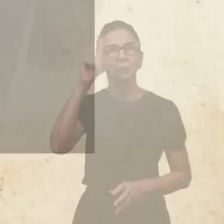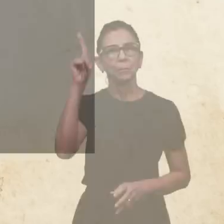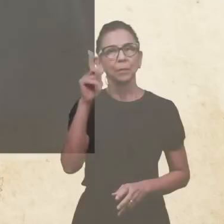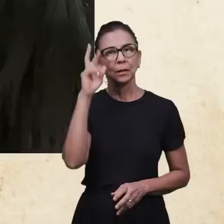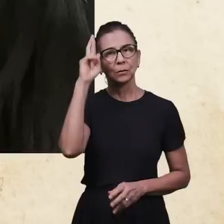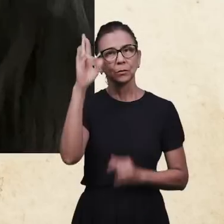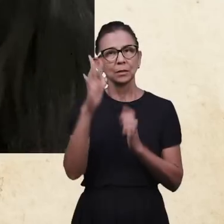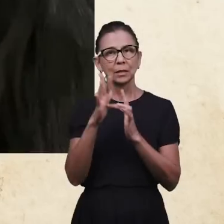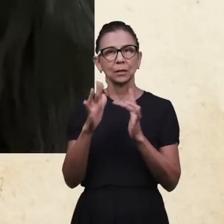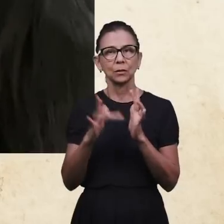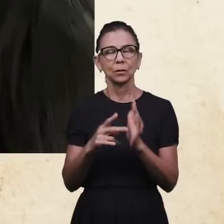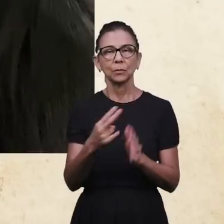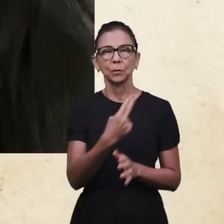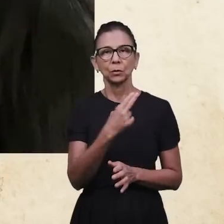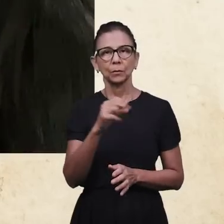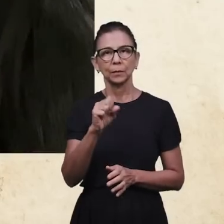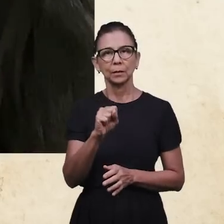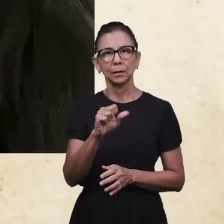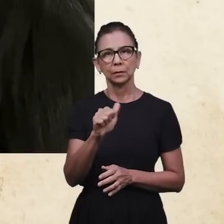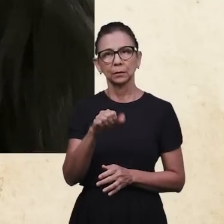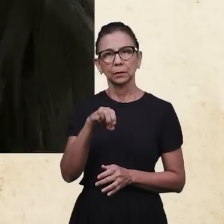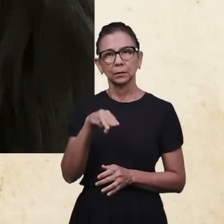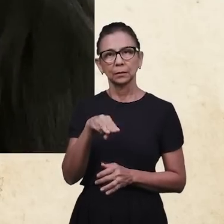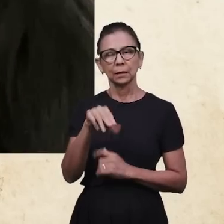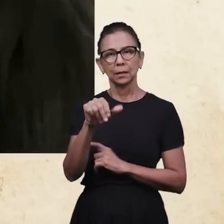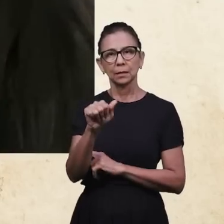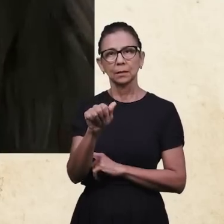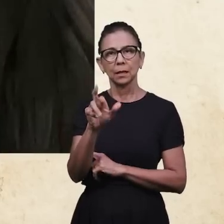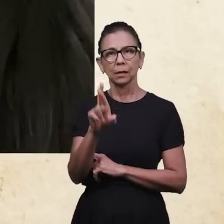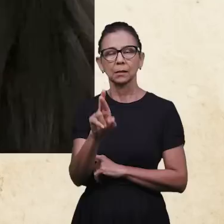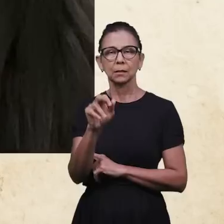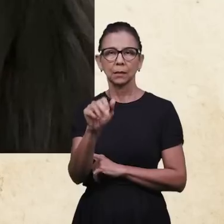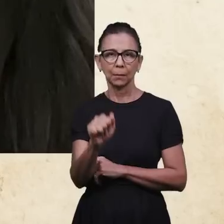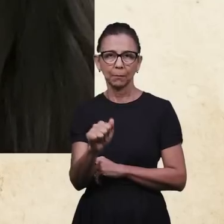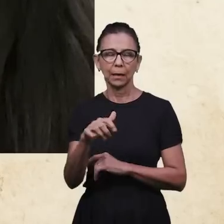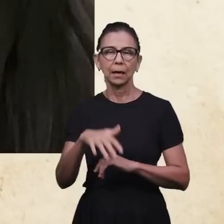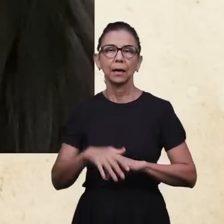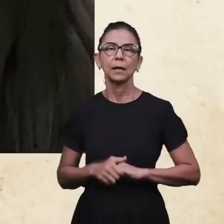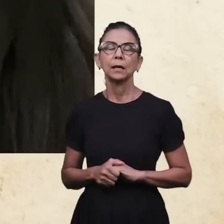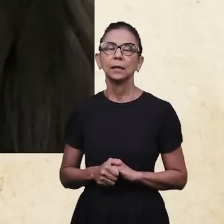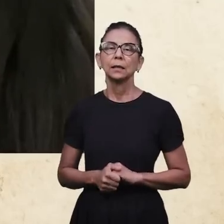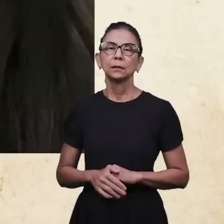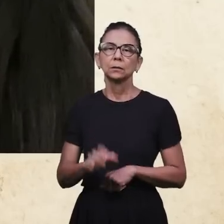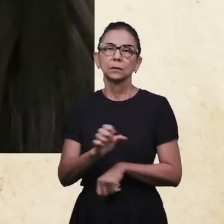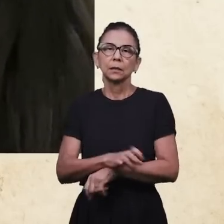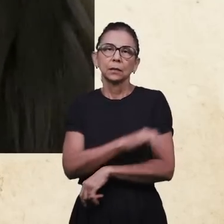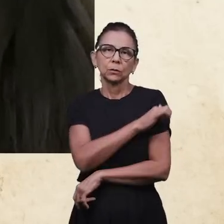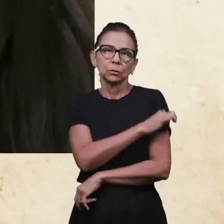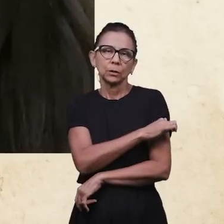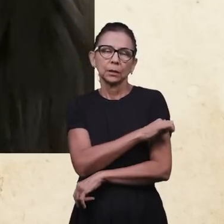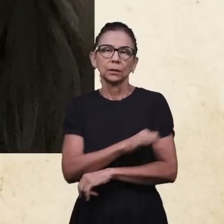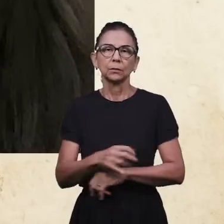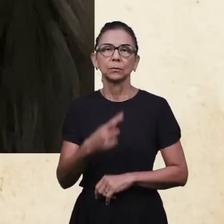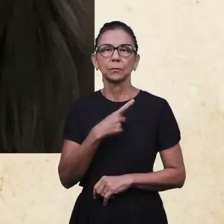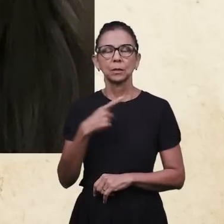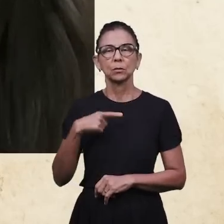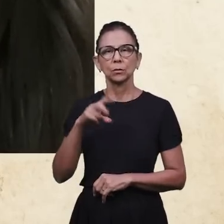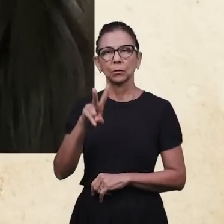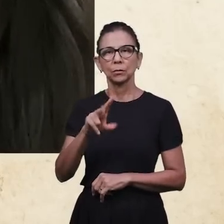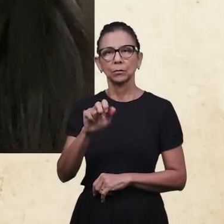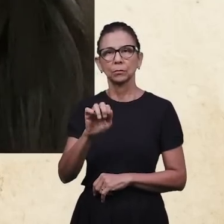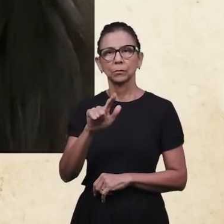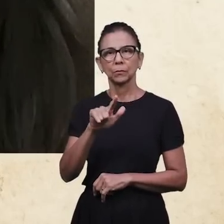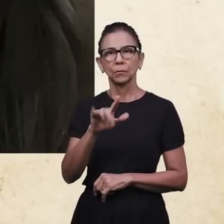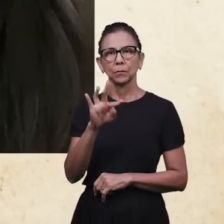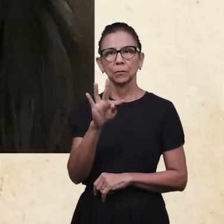Pai do Senhor, meu nome é Samara. Eu sou da Igreja de Ipanema, no Rio de Janeiro, e faço parte do ministério do pastor Walter Babo.